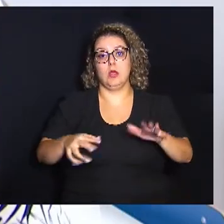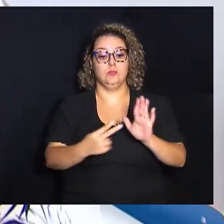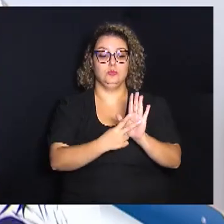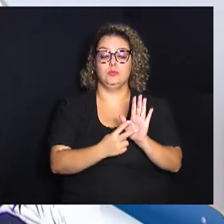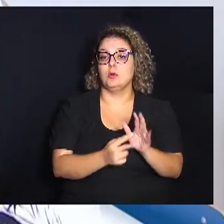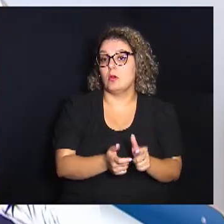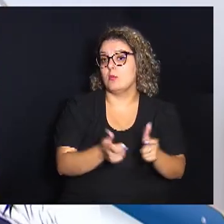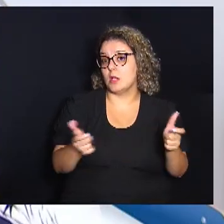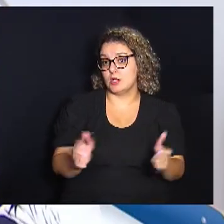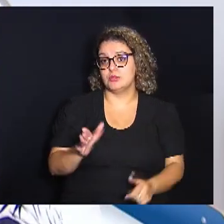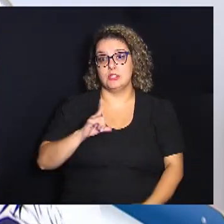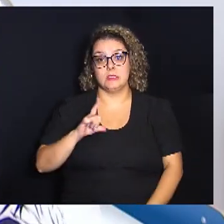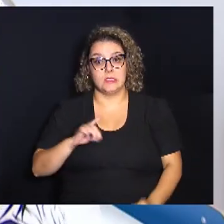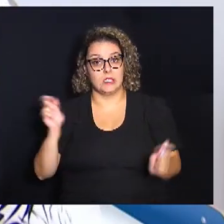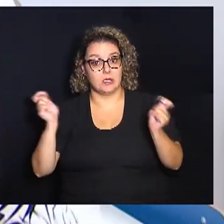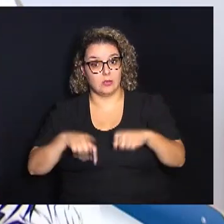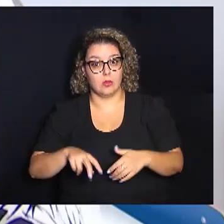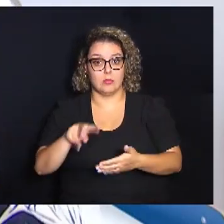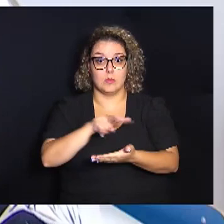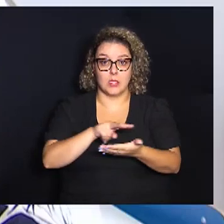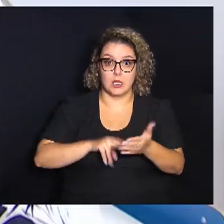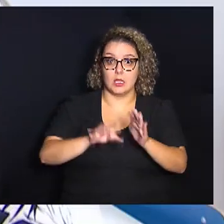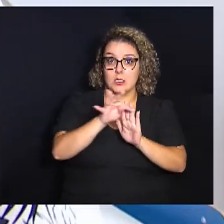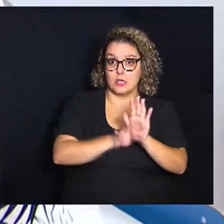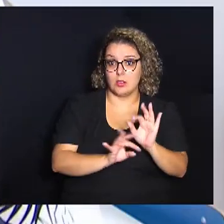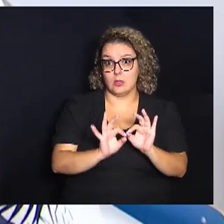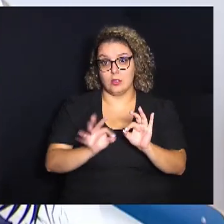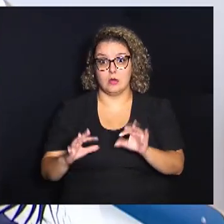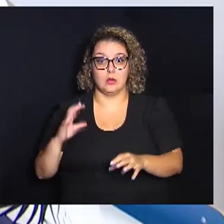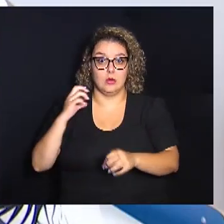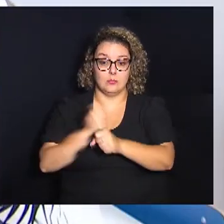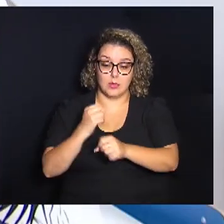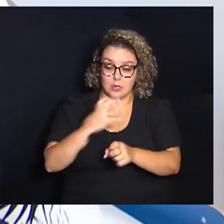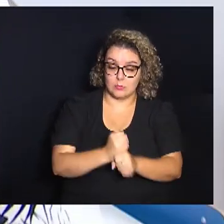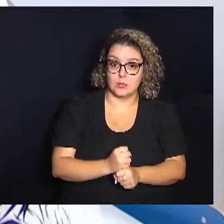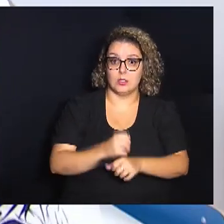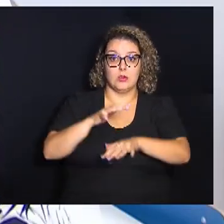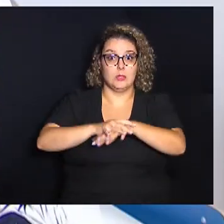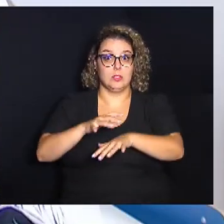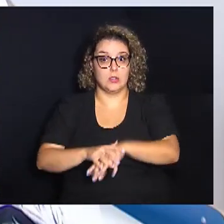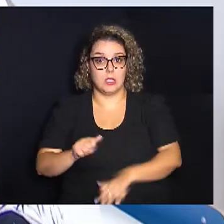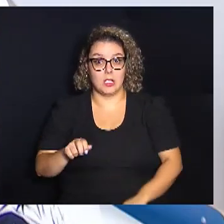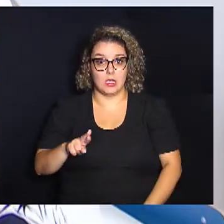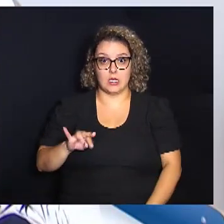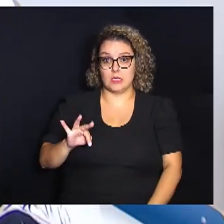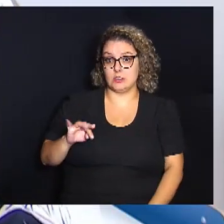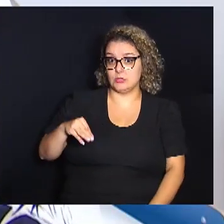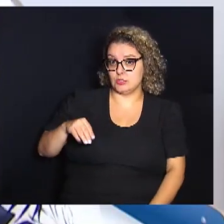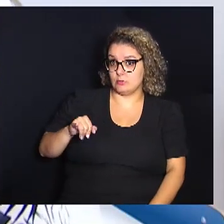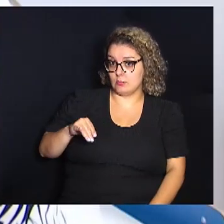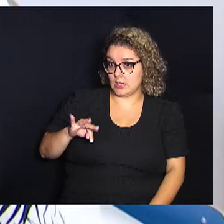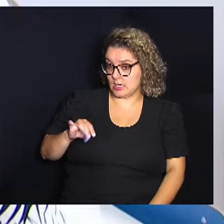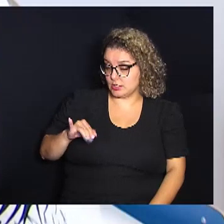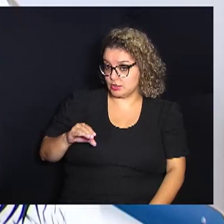vocabulário, ele já tem capacidade para ler textos longos, fazer contas, né, cálculos aritméticos mais longos também, com